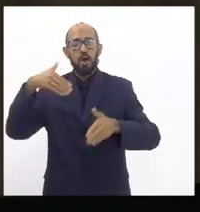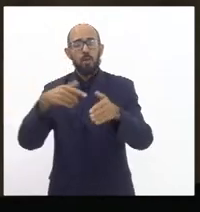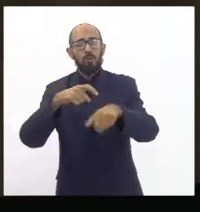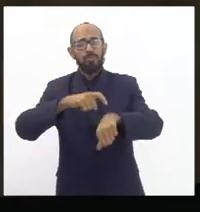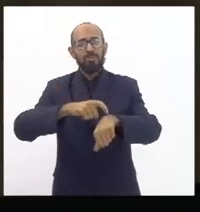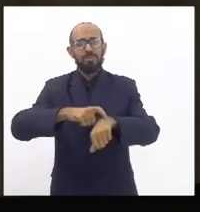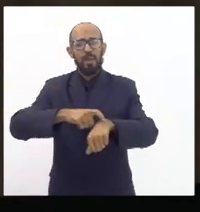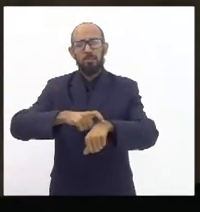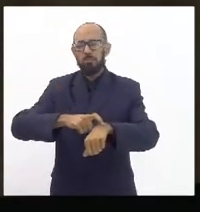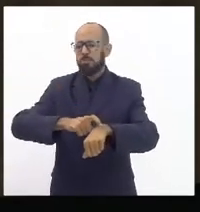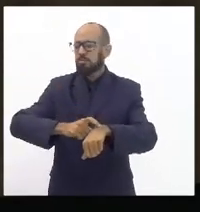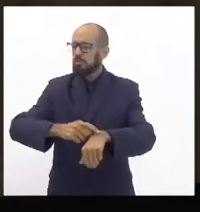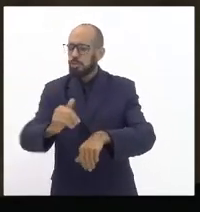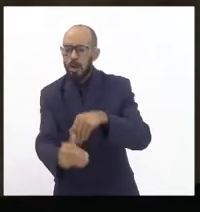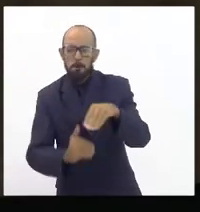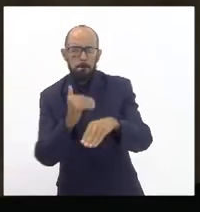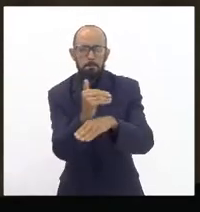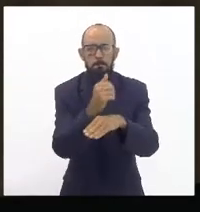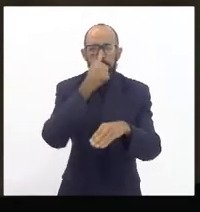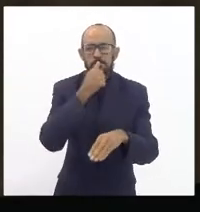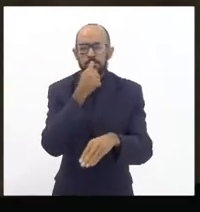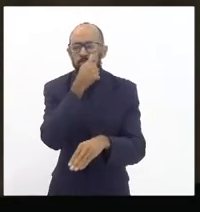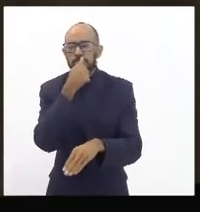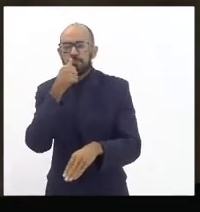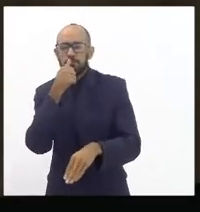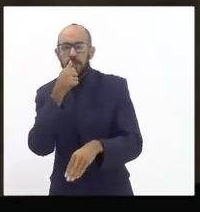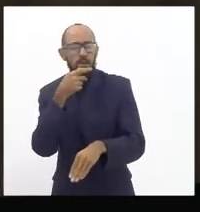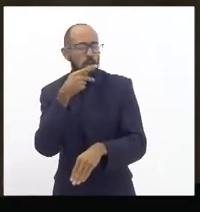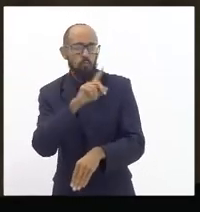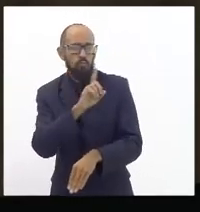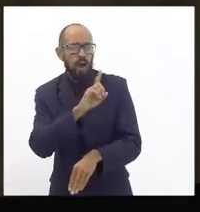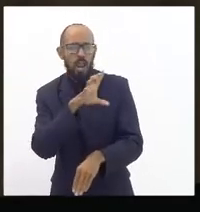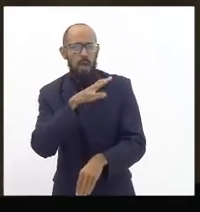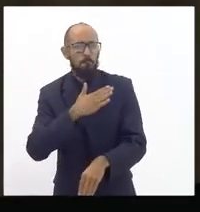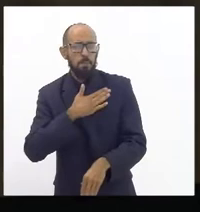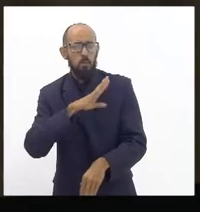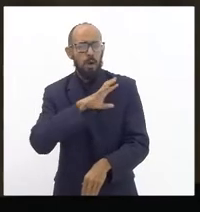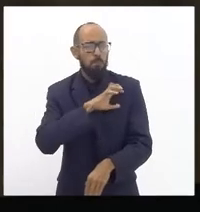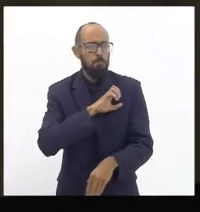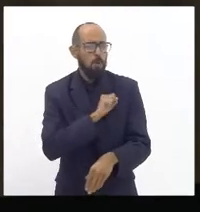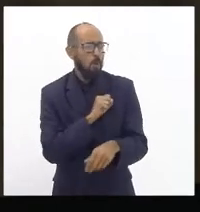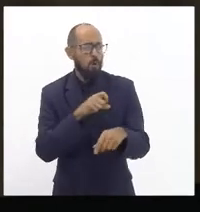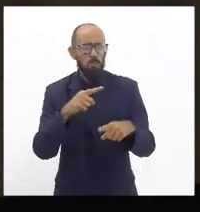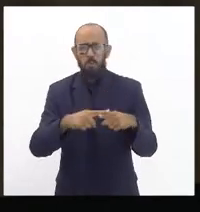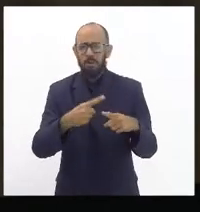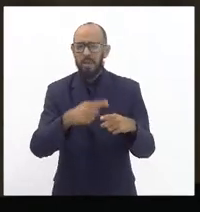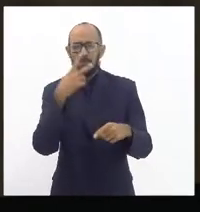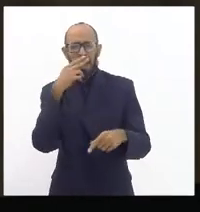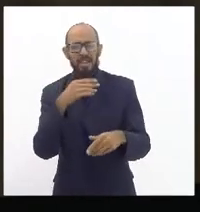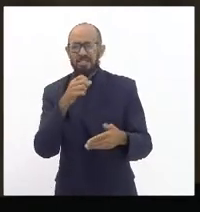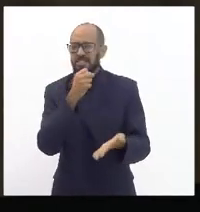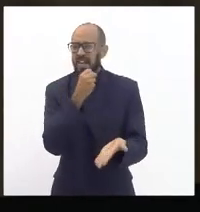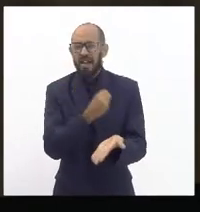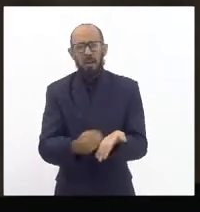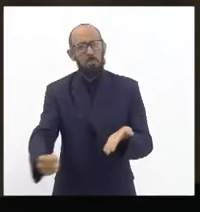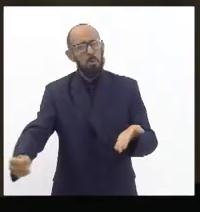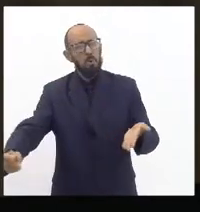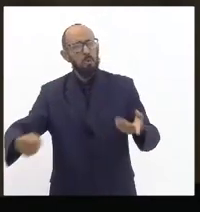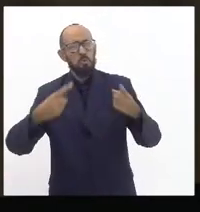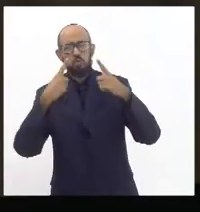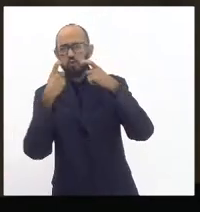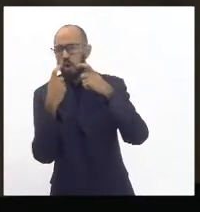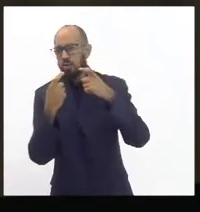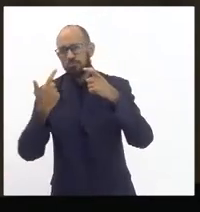tempo em que não se diz mais meu amor porque o amor resultou inútil e os olhos não choram